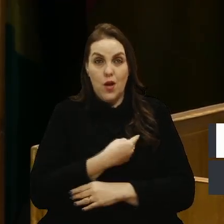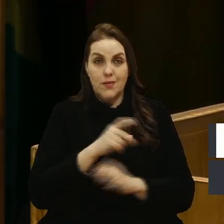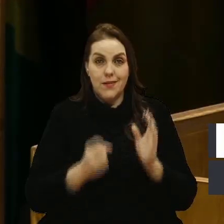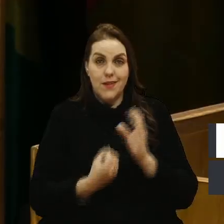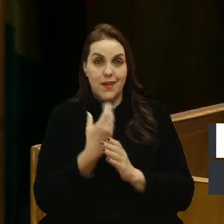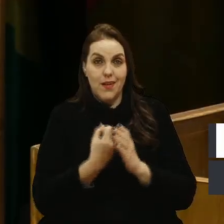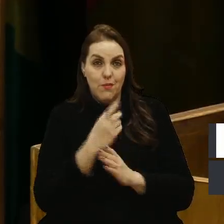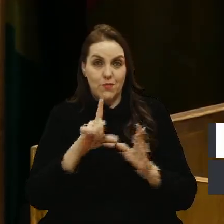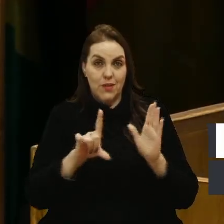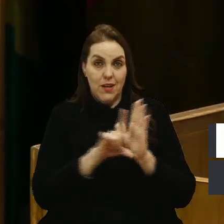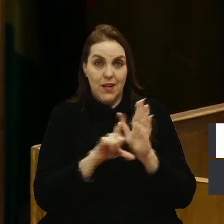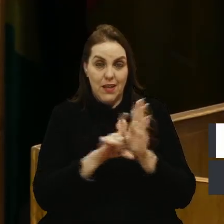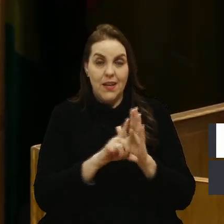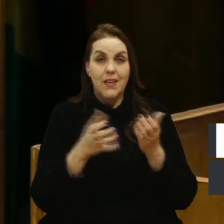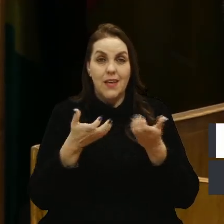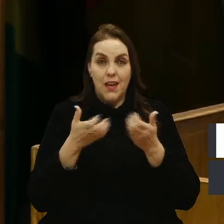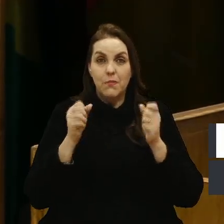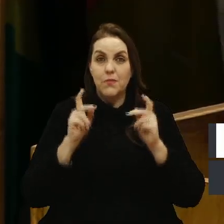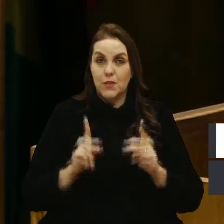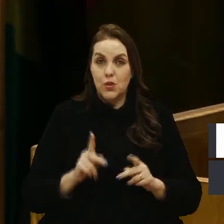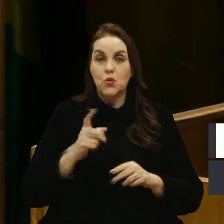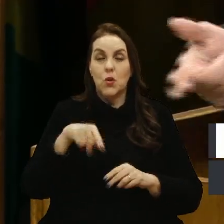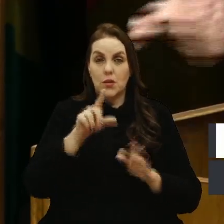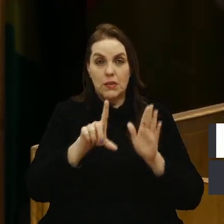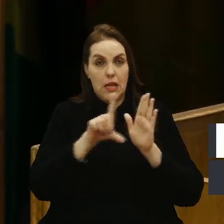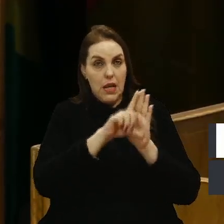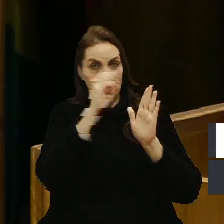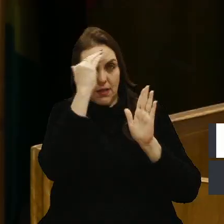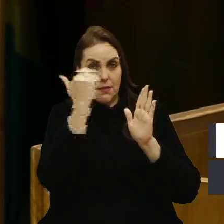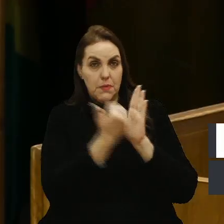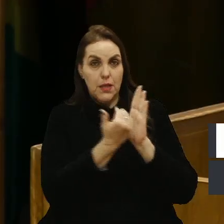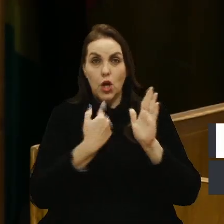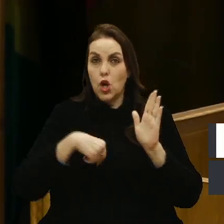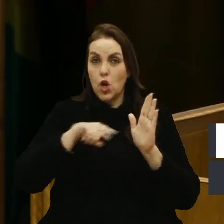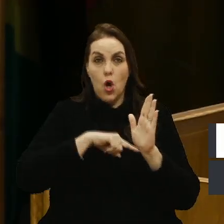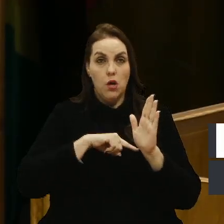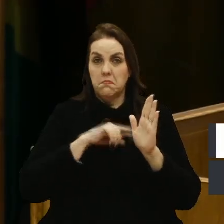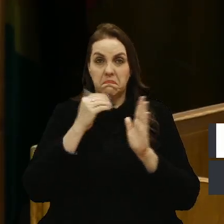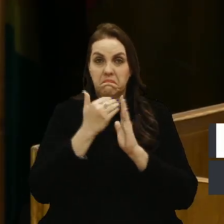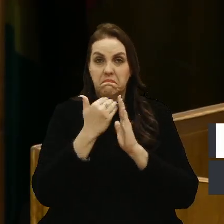que queremos que as pessoas sigam as leis, nós não vamos seguir a